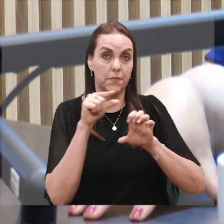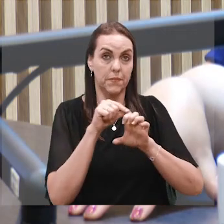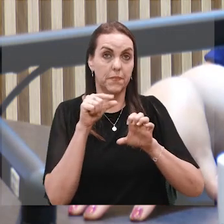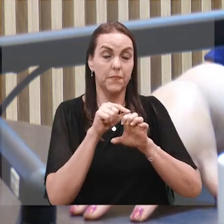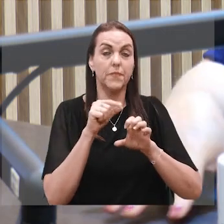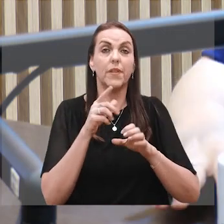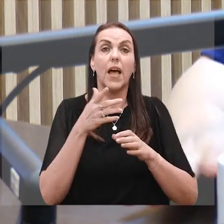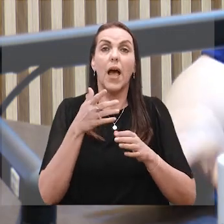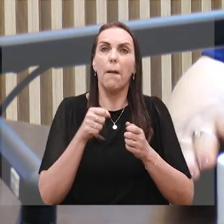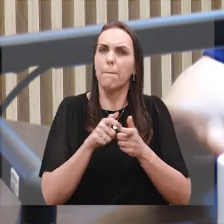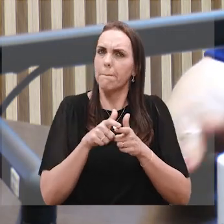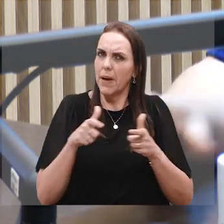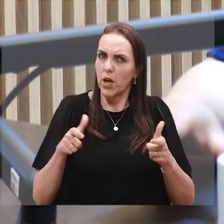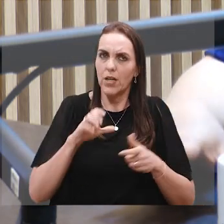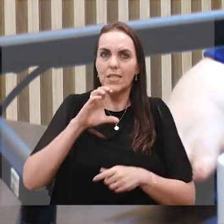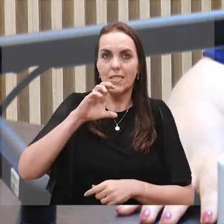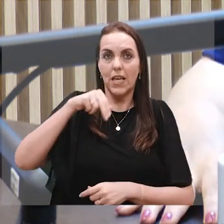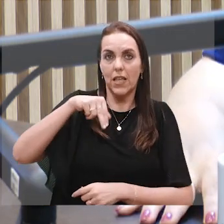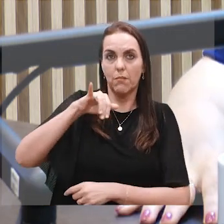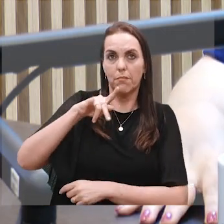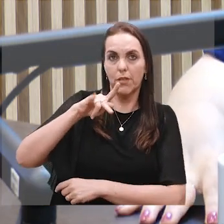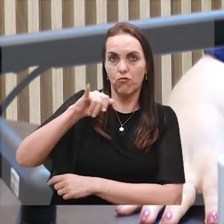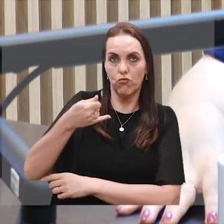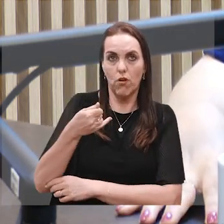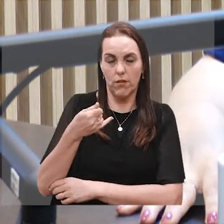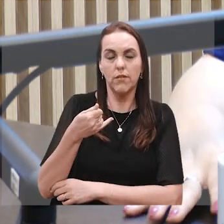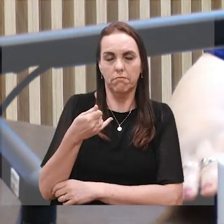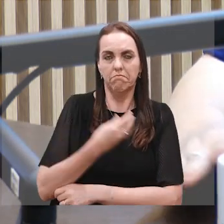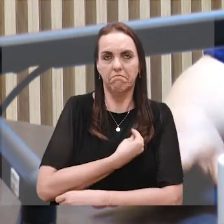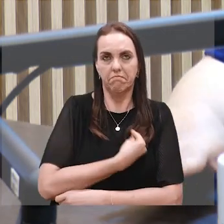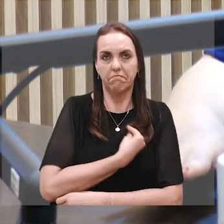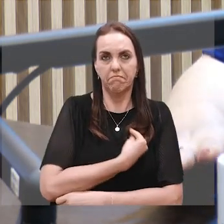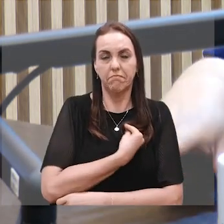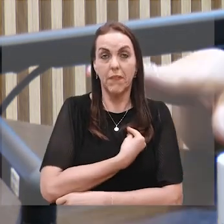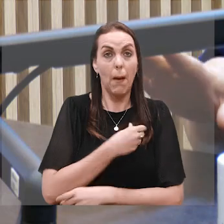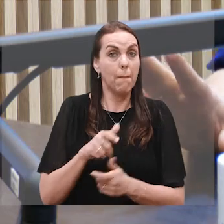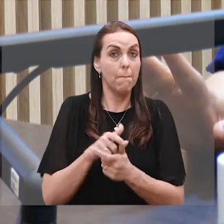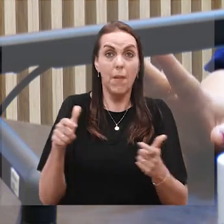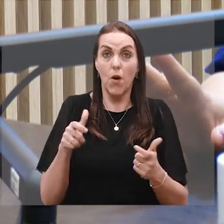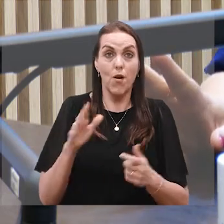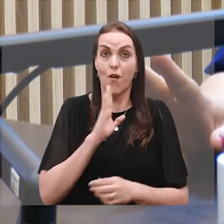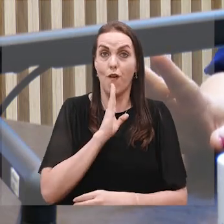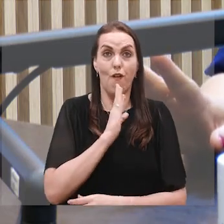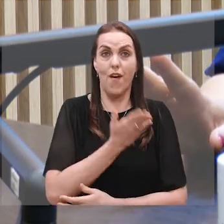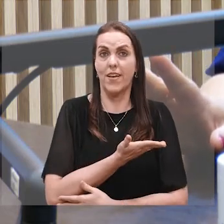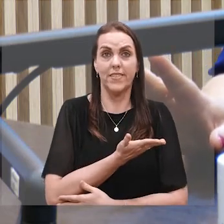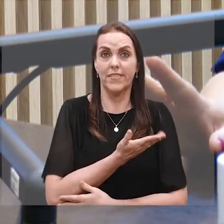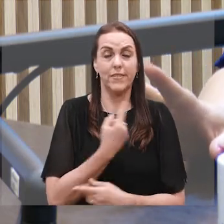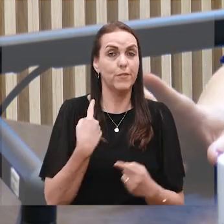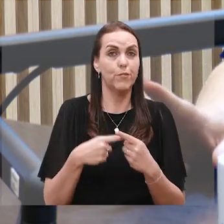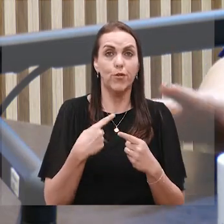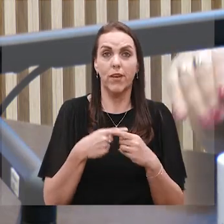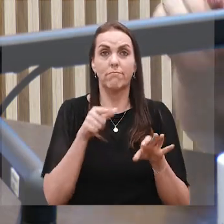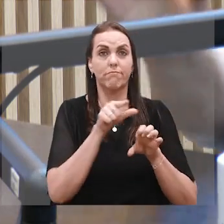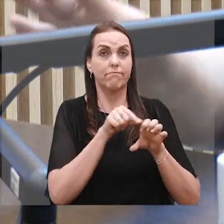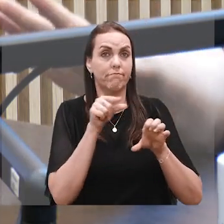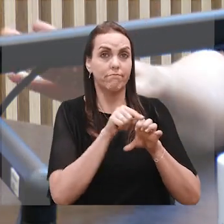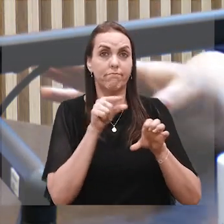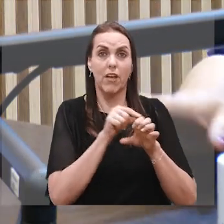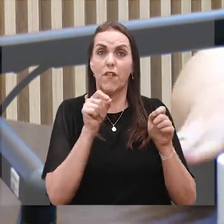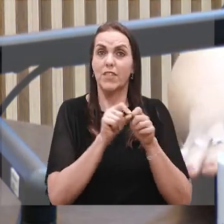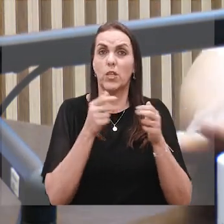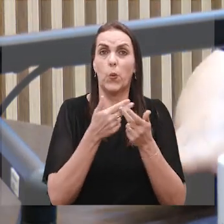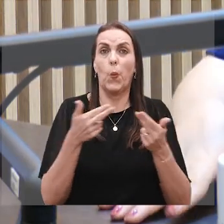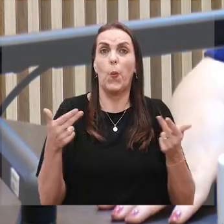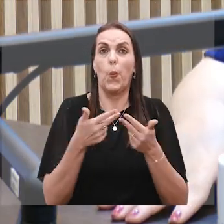empreendedores. A maioria, CNPJs, né, ativos. A maioria dessas pessoas a gente não conhece. Porque estão empreendendo, estão